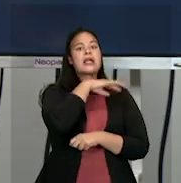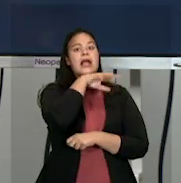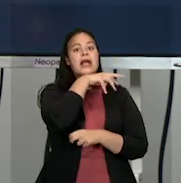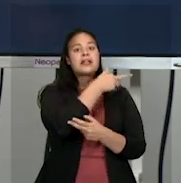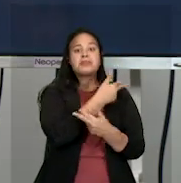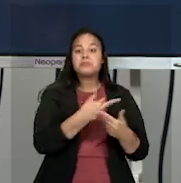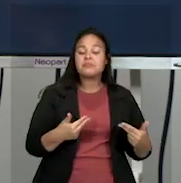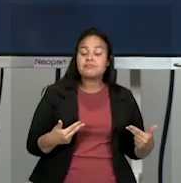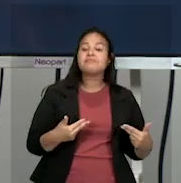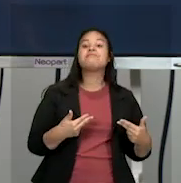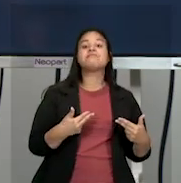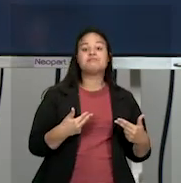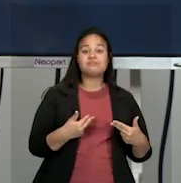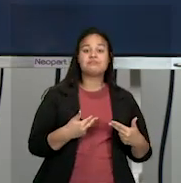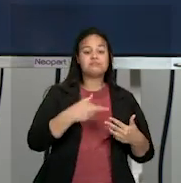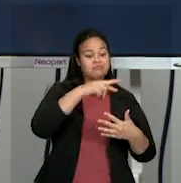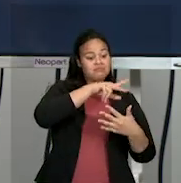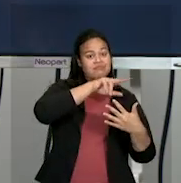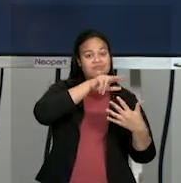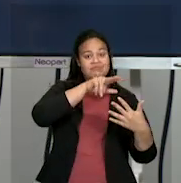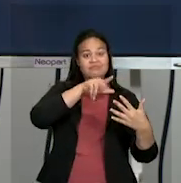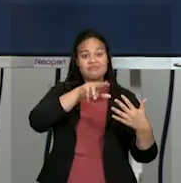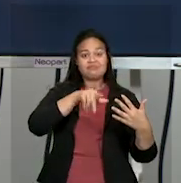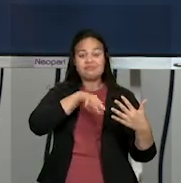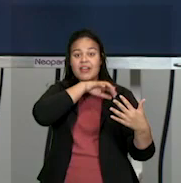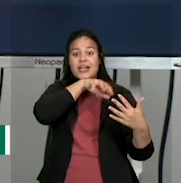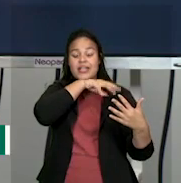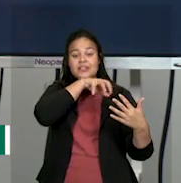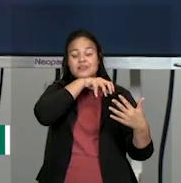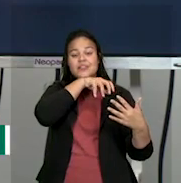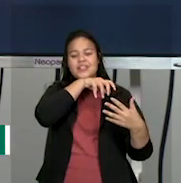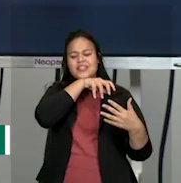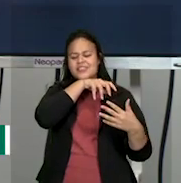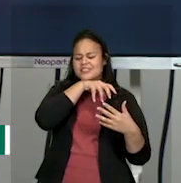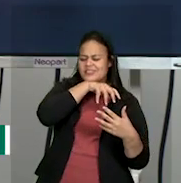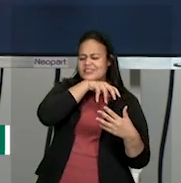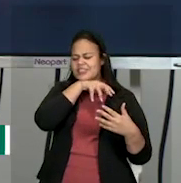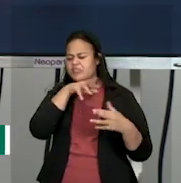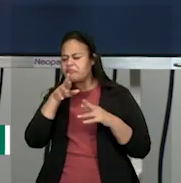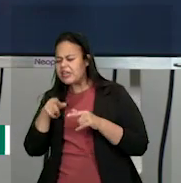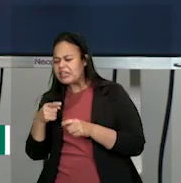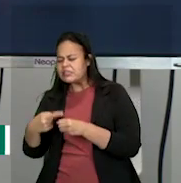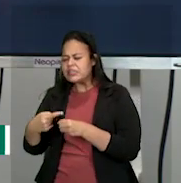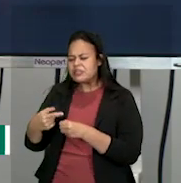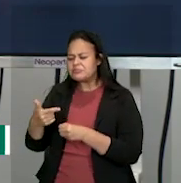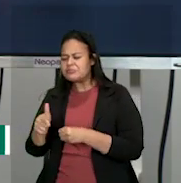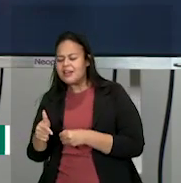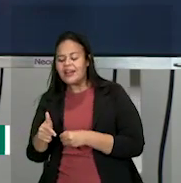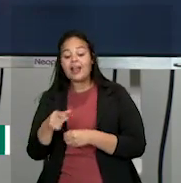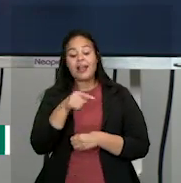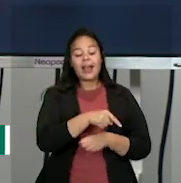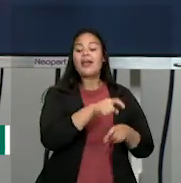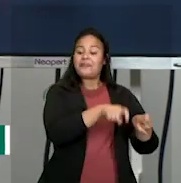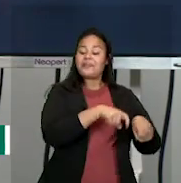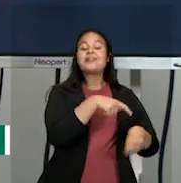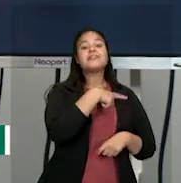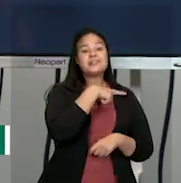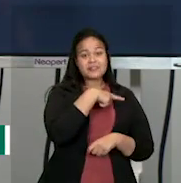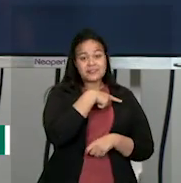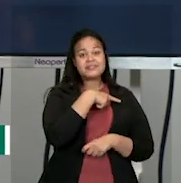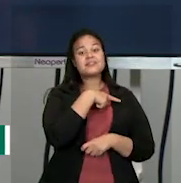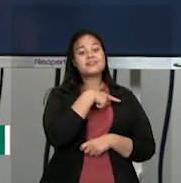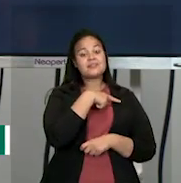animais, né, de animais diferentes do que você vê na cidade. Você vai ver que existe